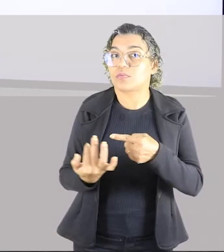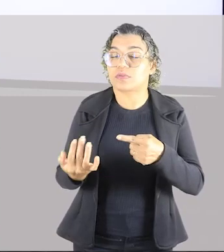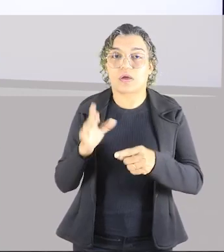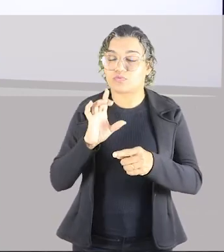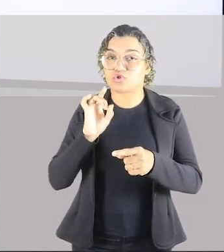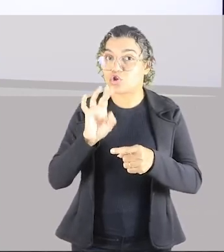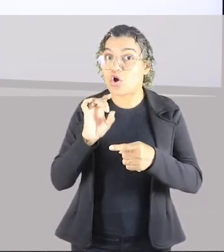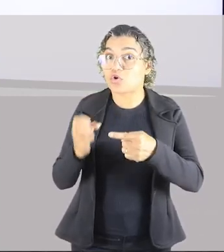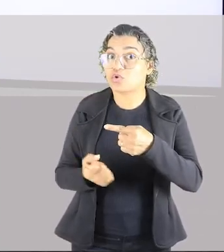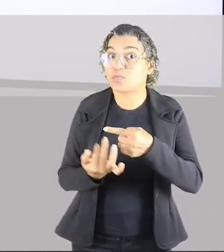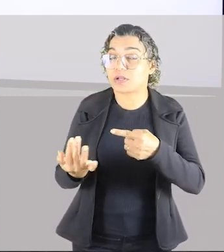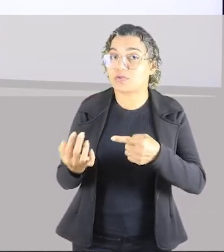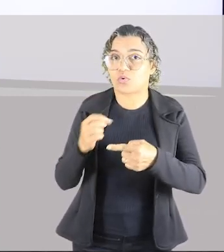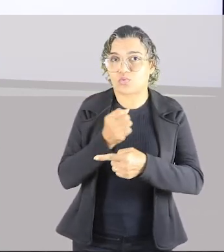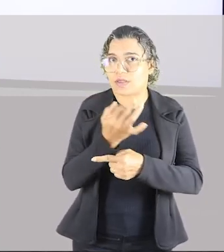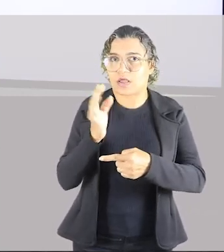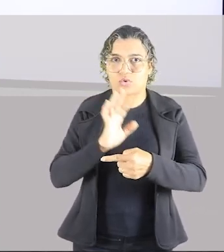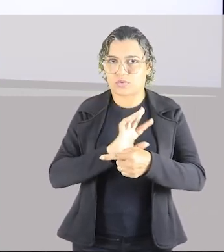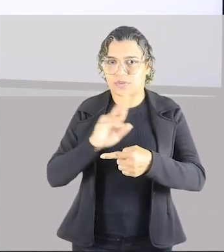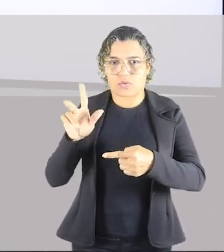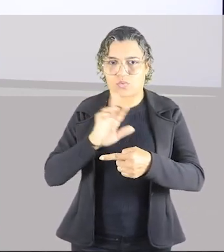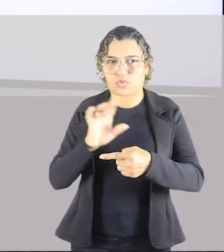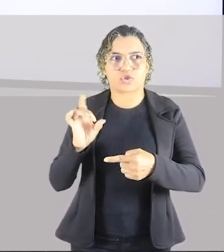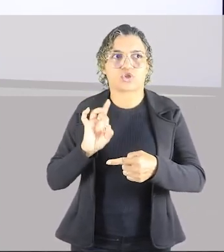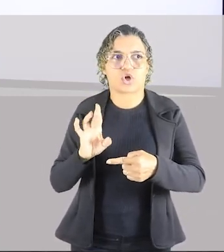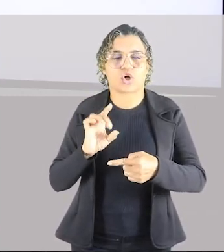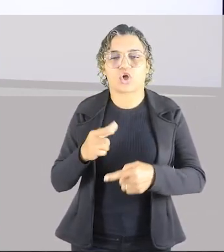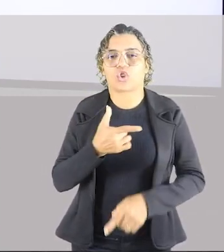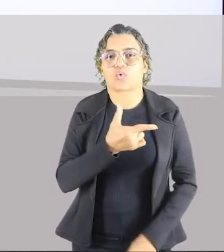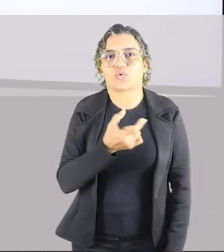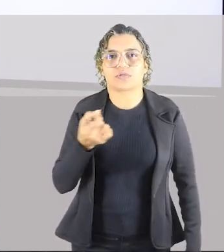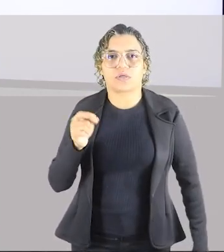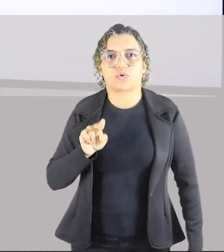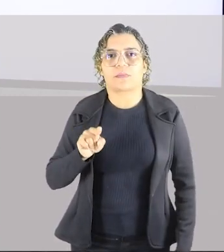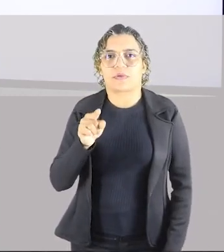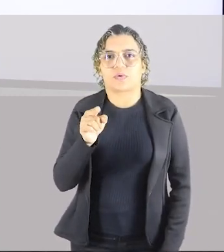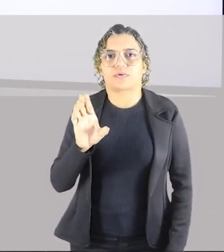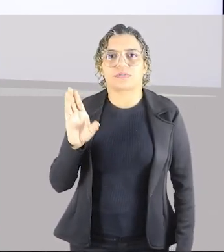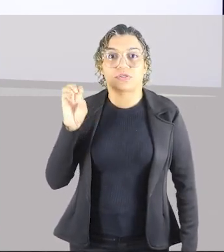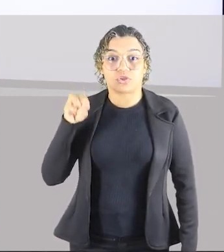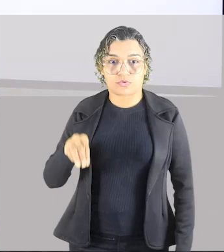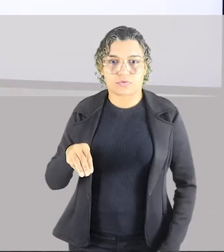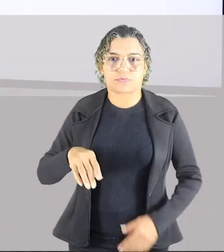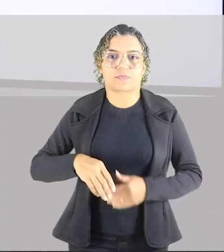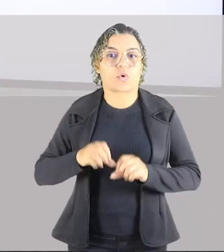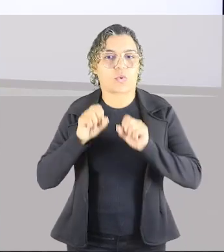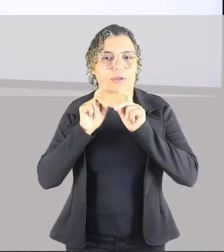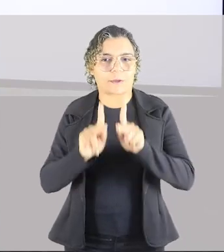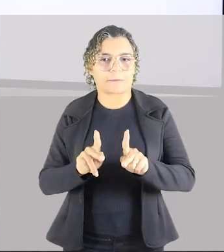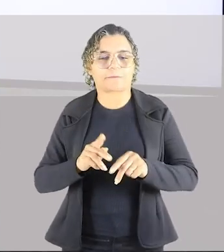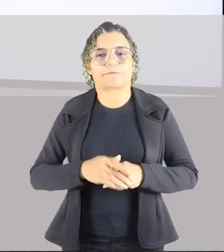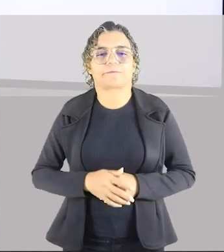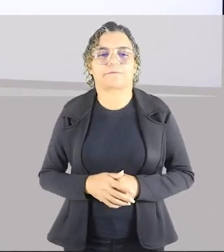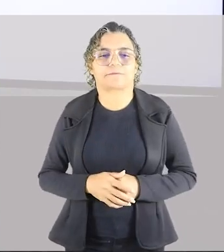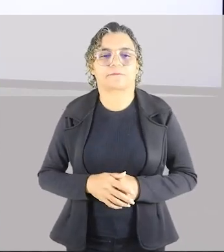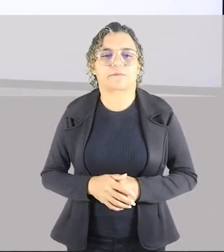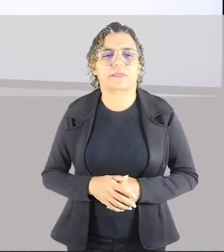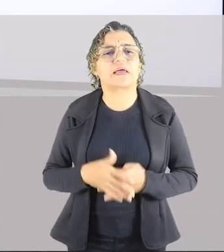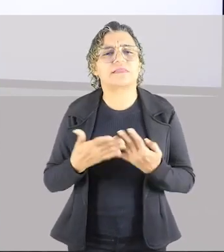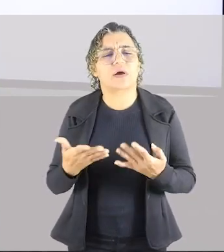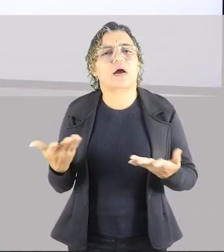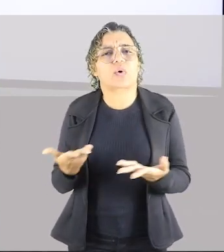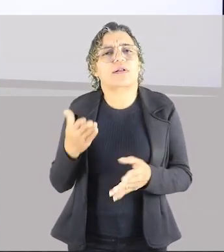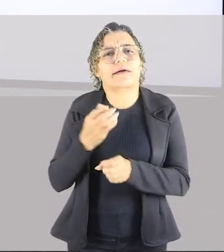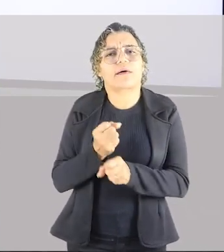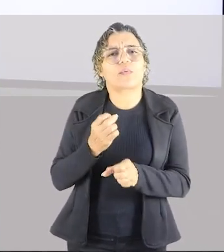o denominador. 200 mil centímetros. Beleza? Agora eu faço o